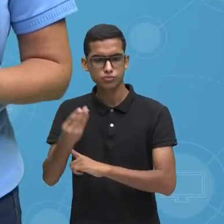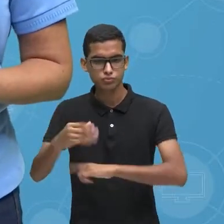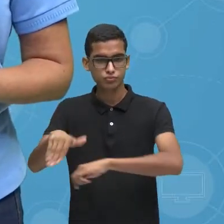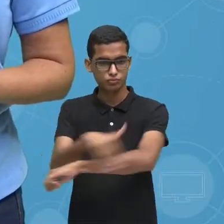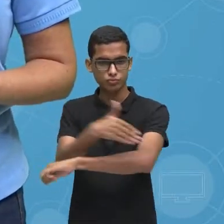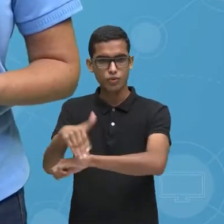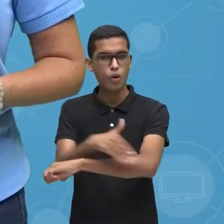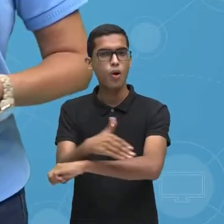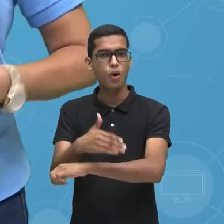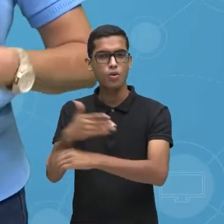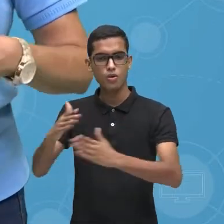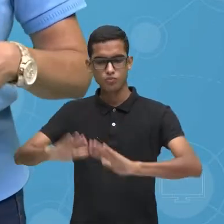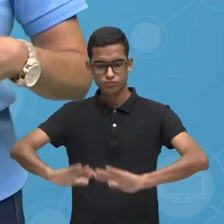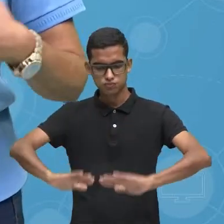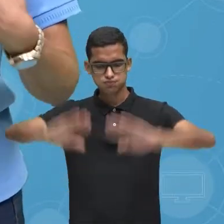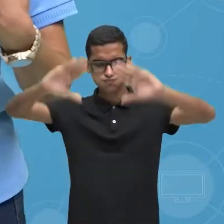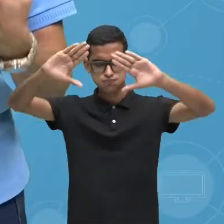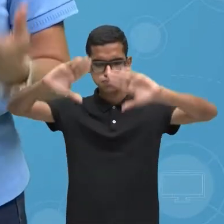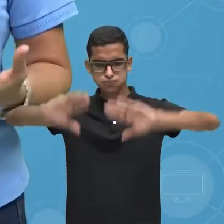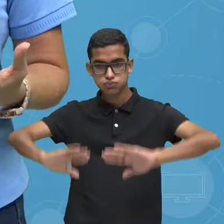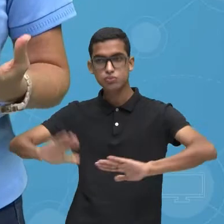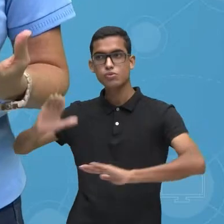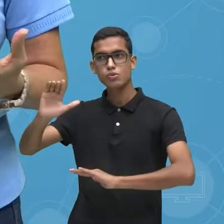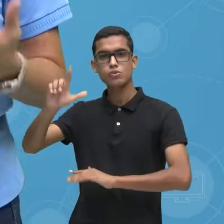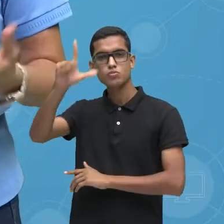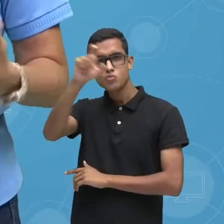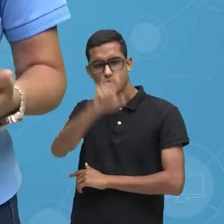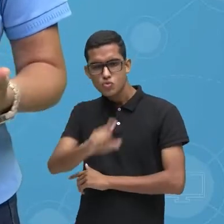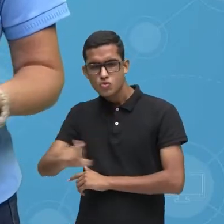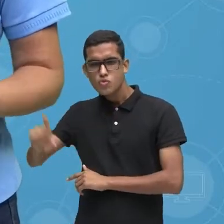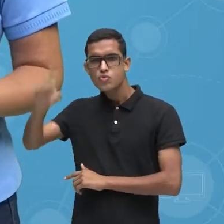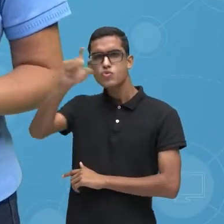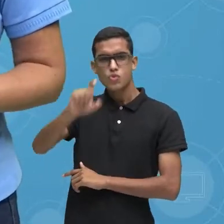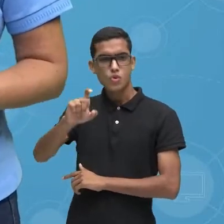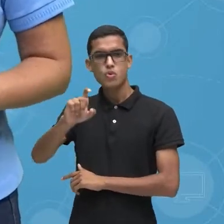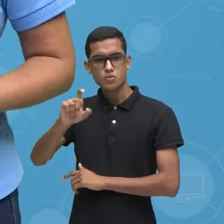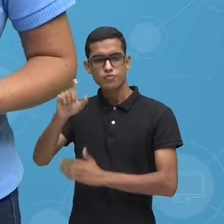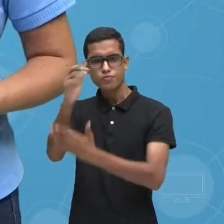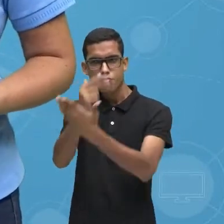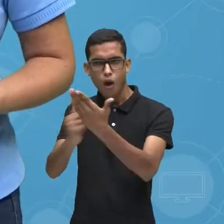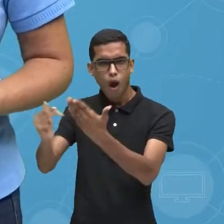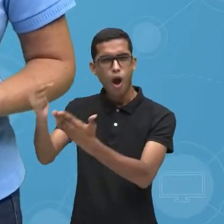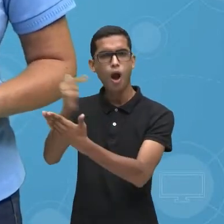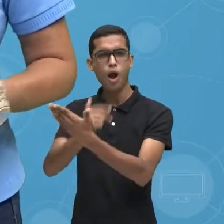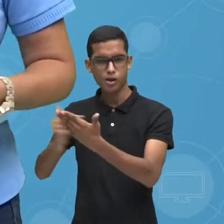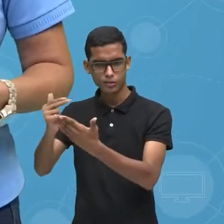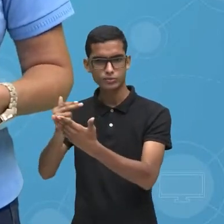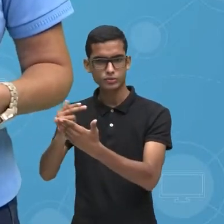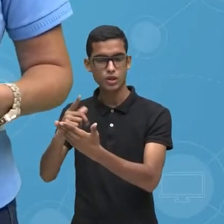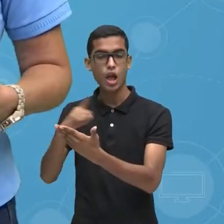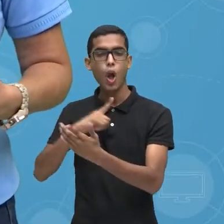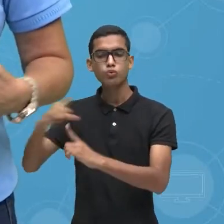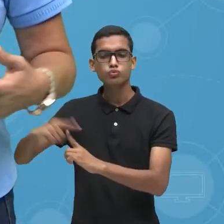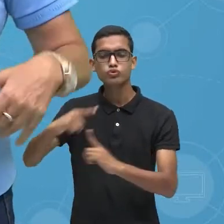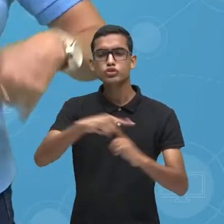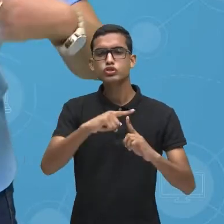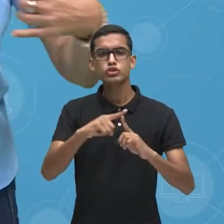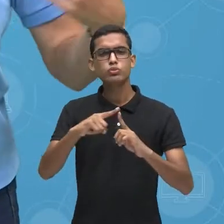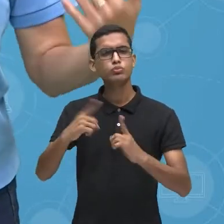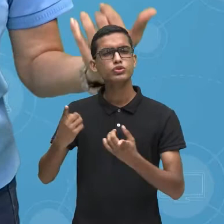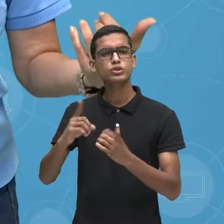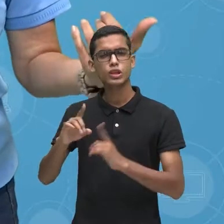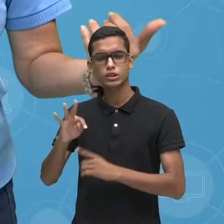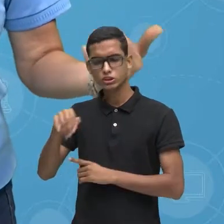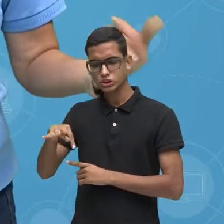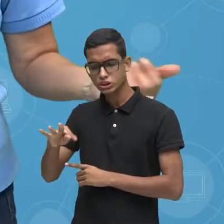fazer sua arte. Então, para isso existe um tipo de tinta especial, que é o spray. E os homens